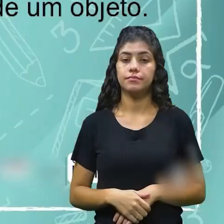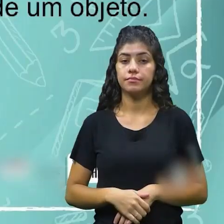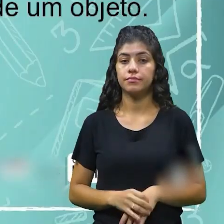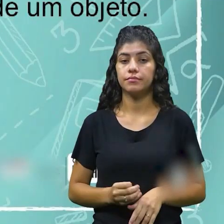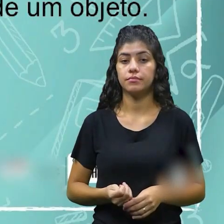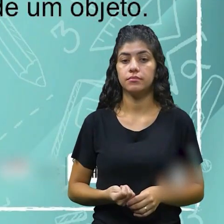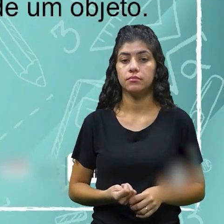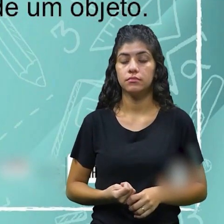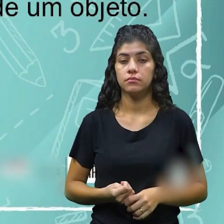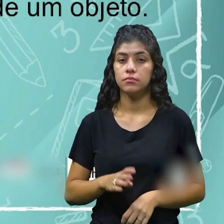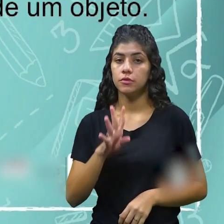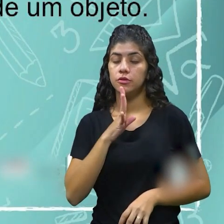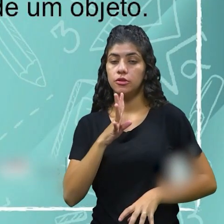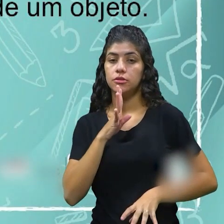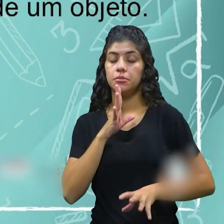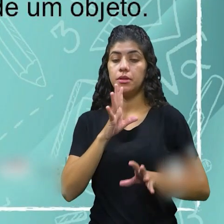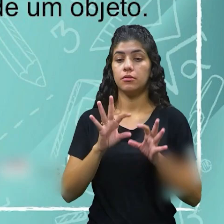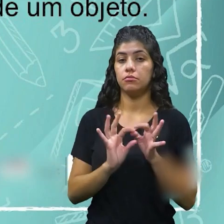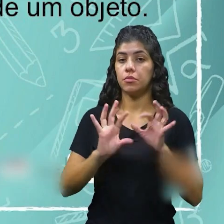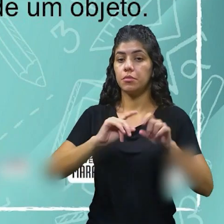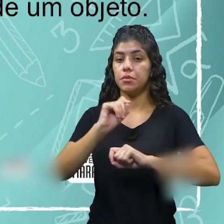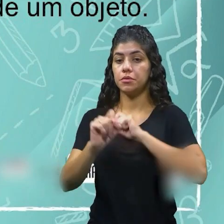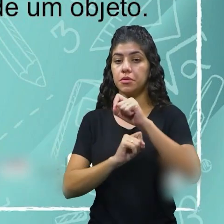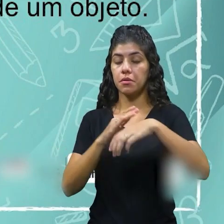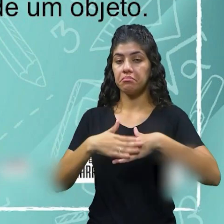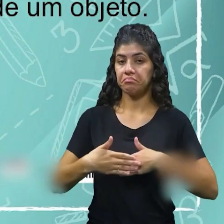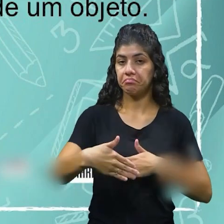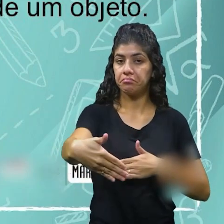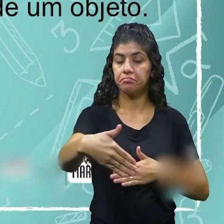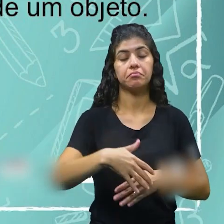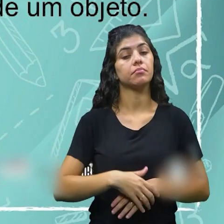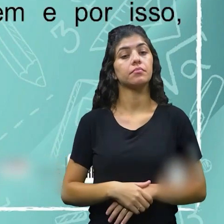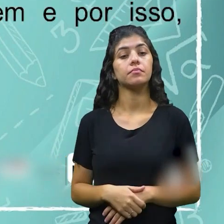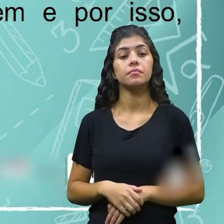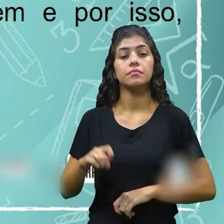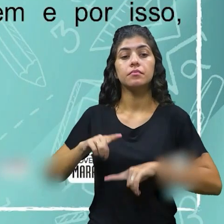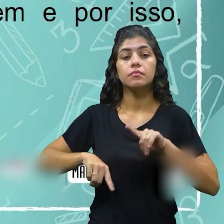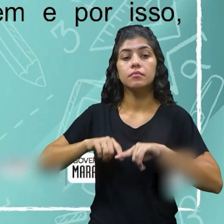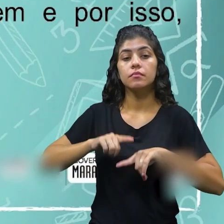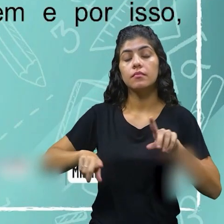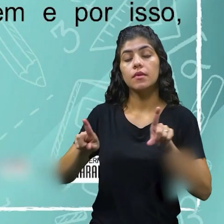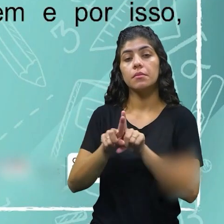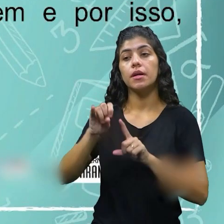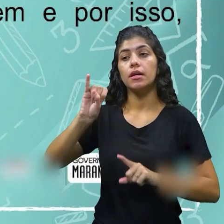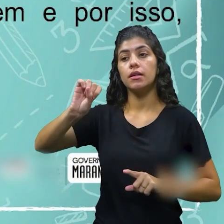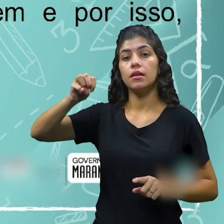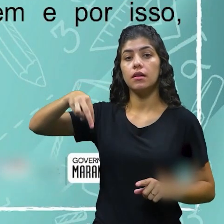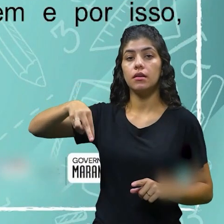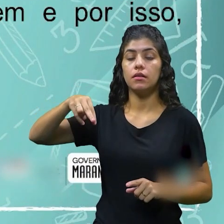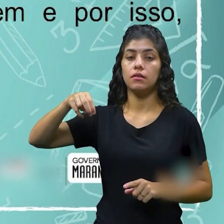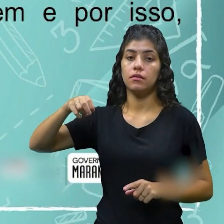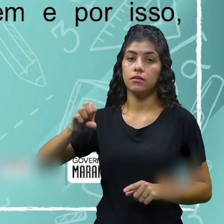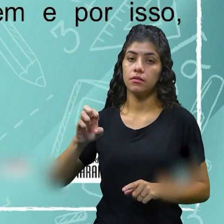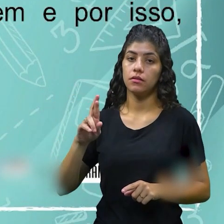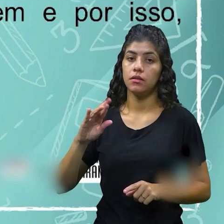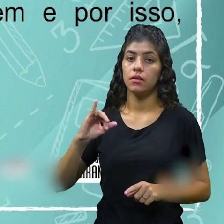ok? Seu conhecimento permite prever o movimento subsequente de um objeto. E a inércia? A inércia é a propriedade da matéria de resistir a